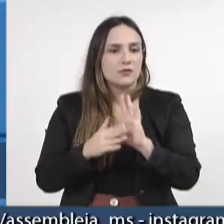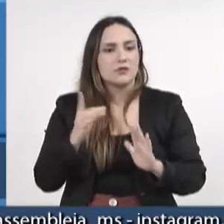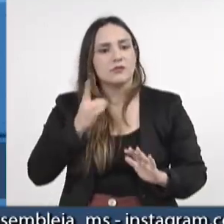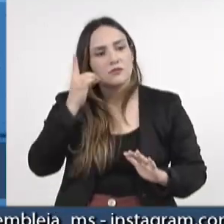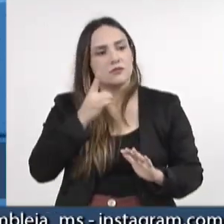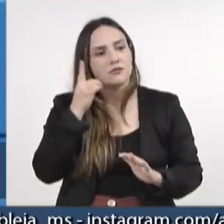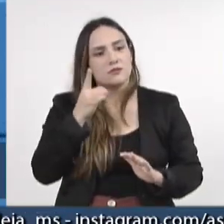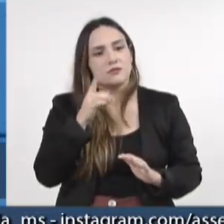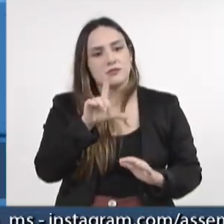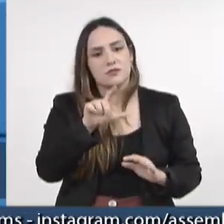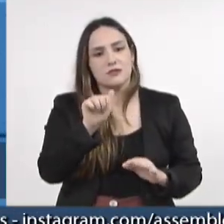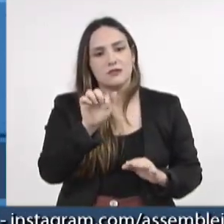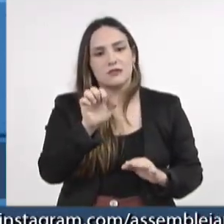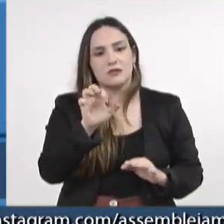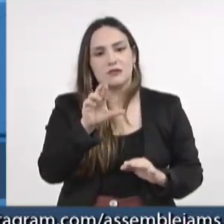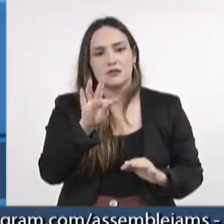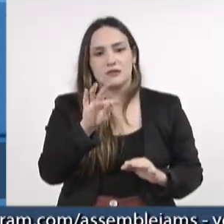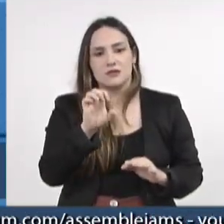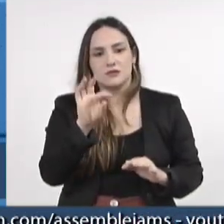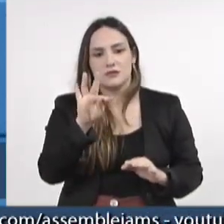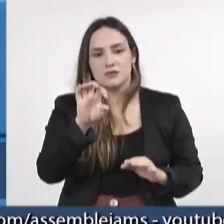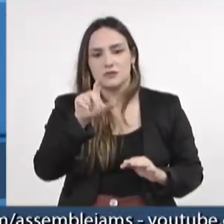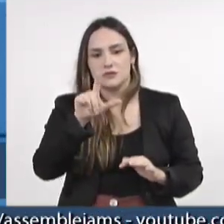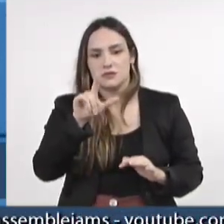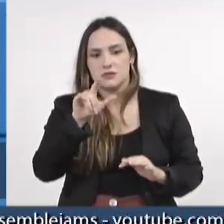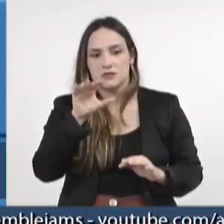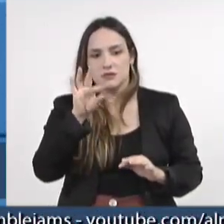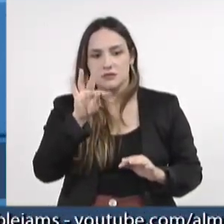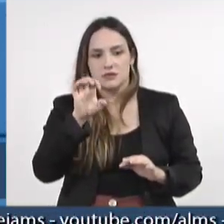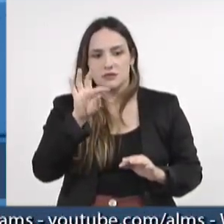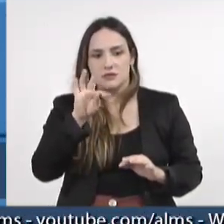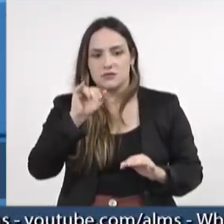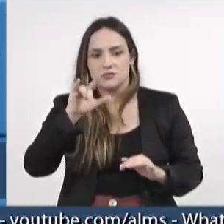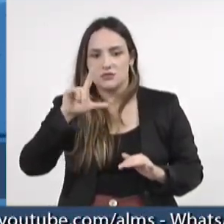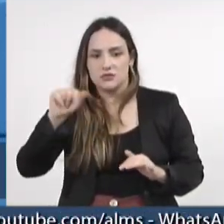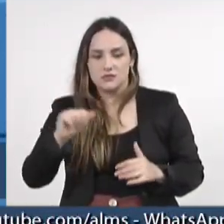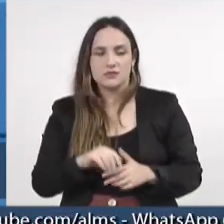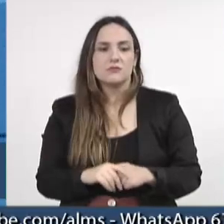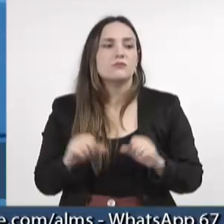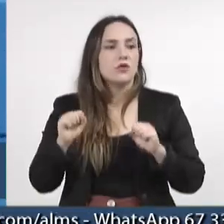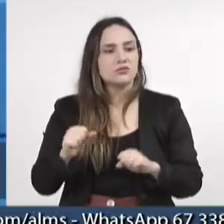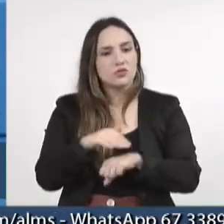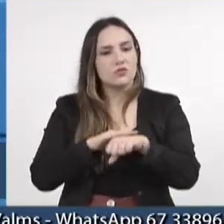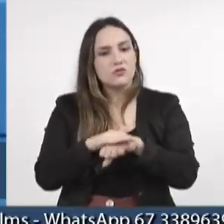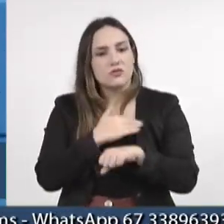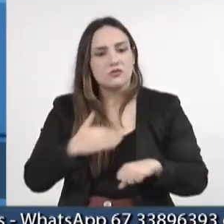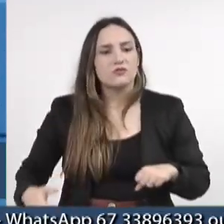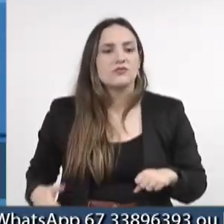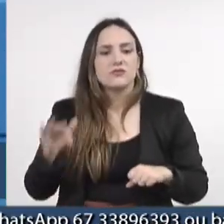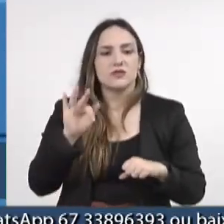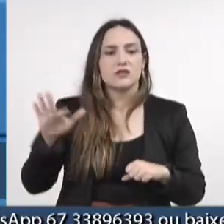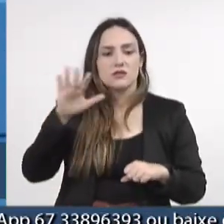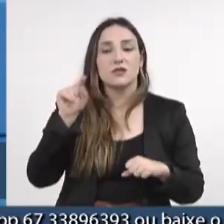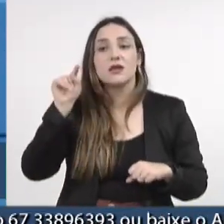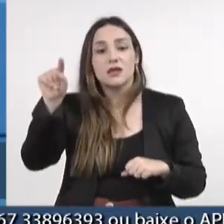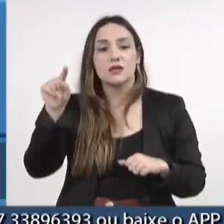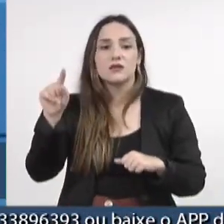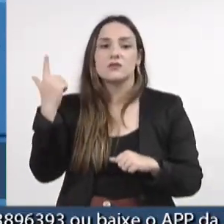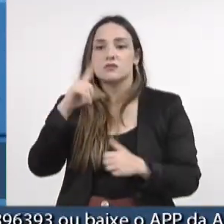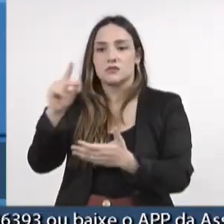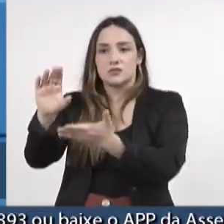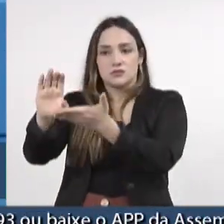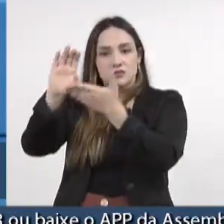esse artigo. Nós precisamos dizer, se nós queremos fazer uma ampliação de uma determinada reserva, como é que nós vamos fazer isso obedecendo